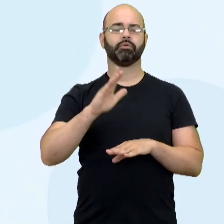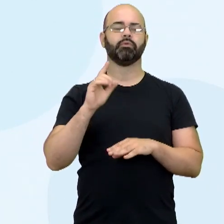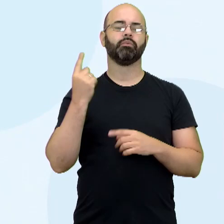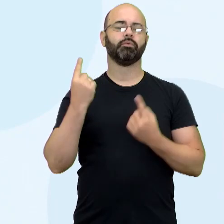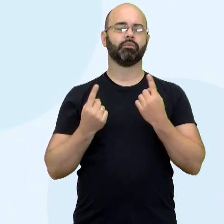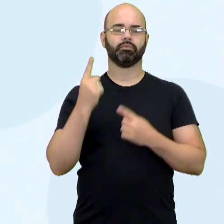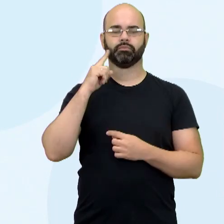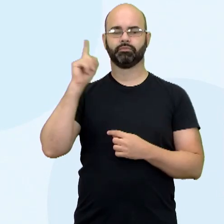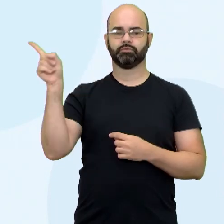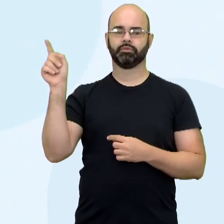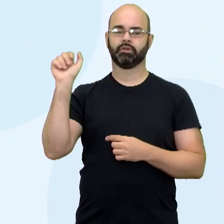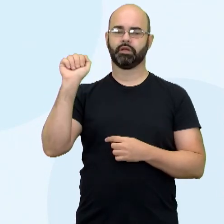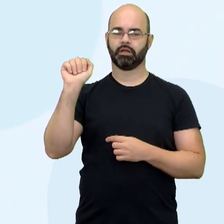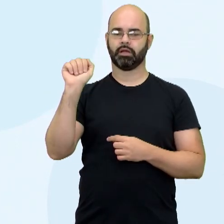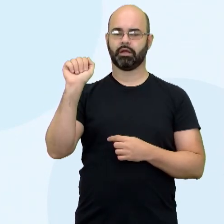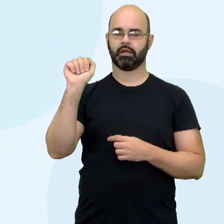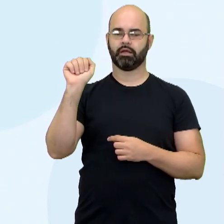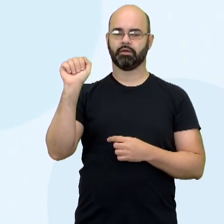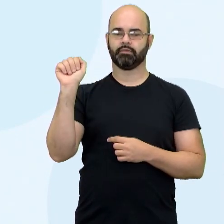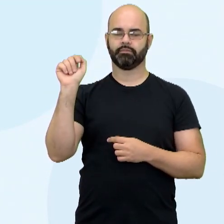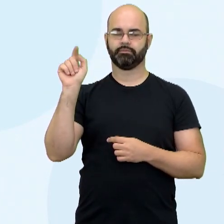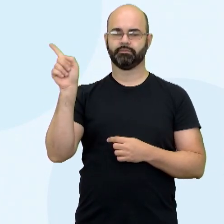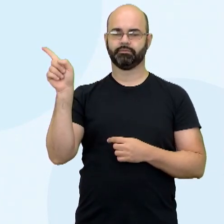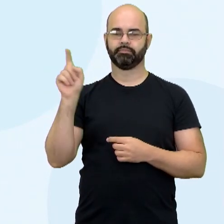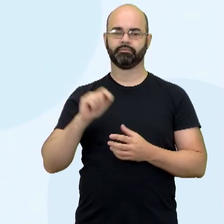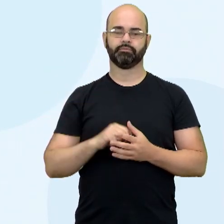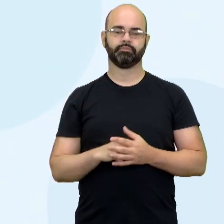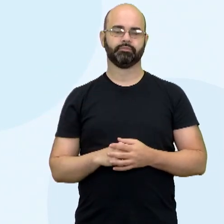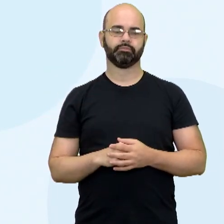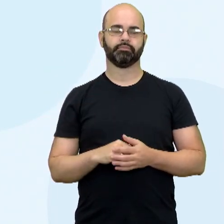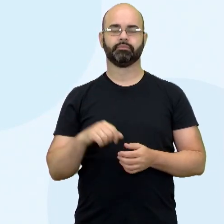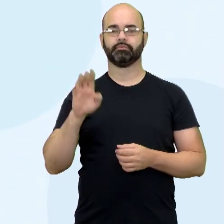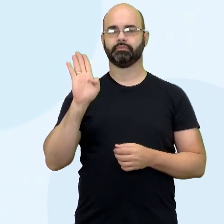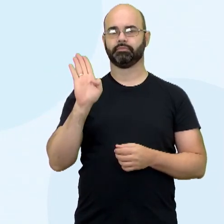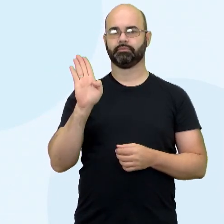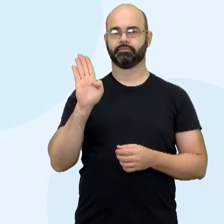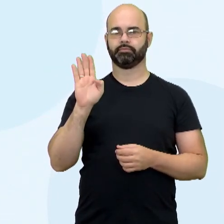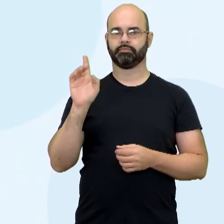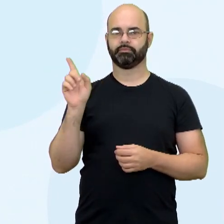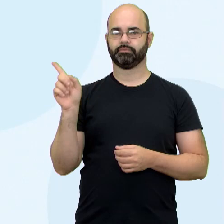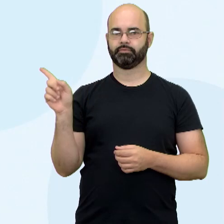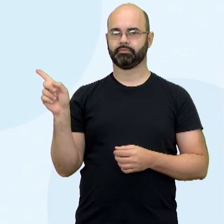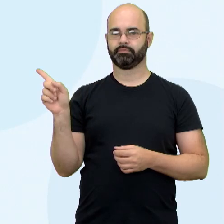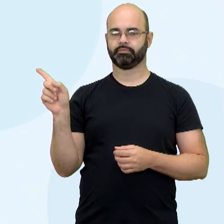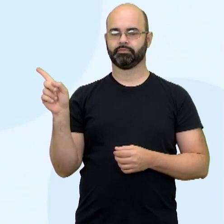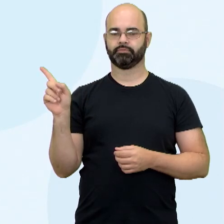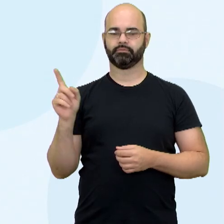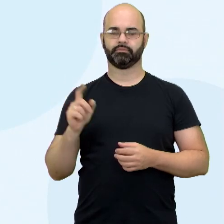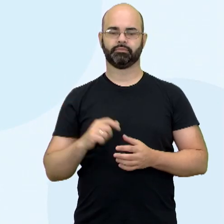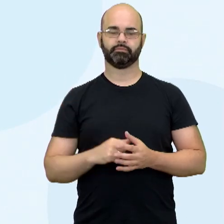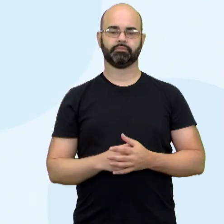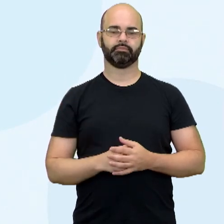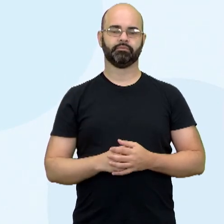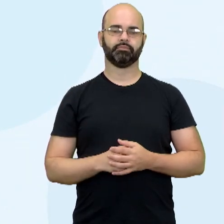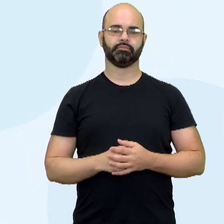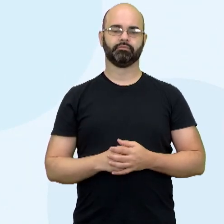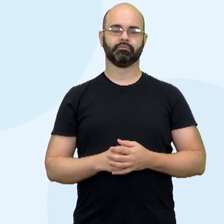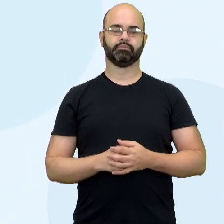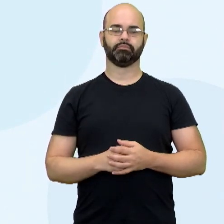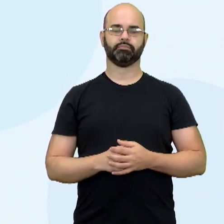A, argissolo, nitossolo e latossolo. Letra B, nitossolo, neossolo ou